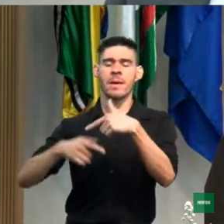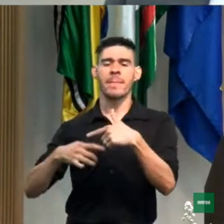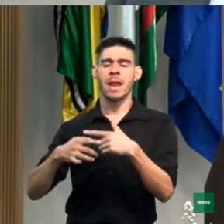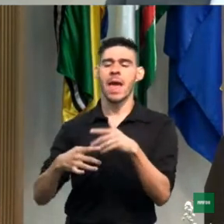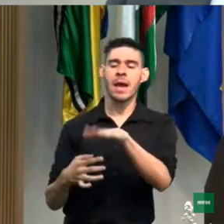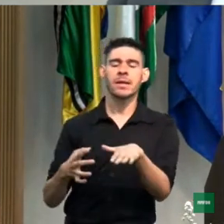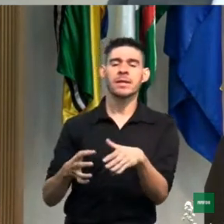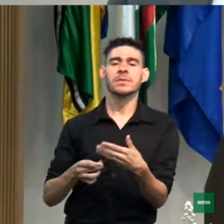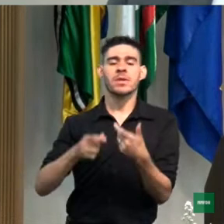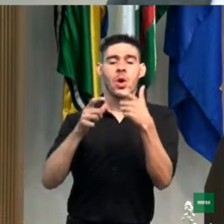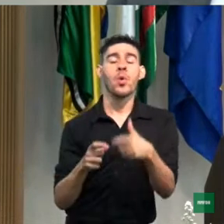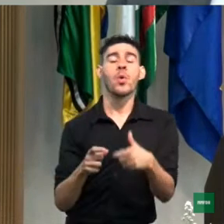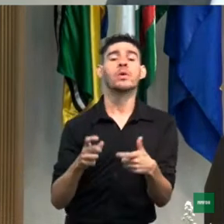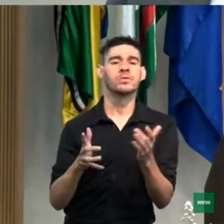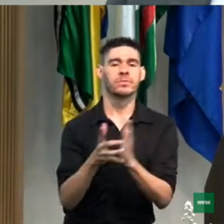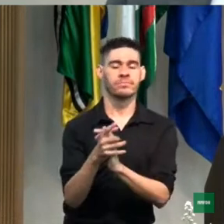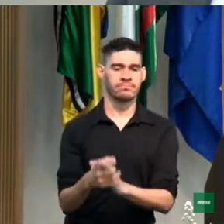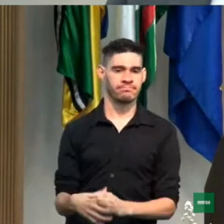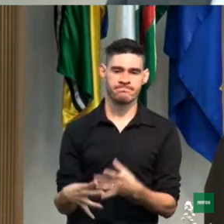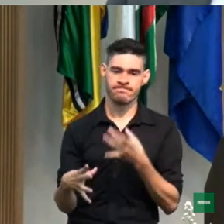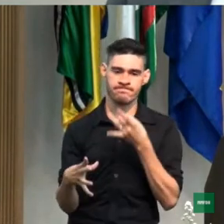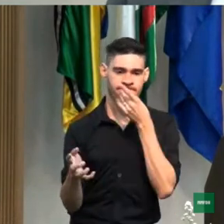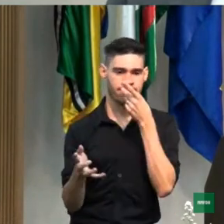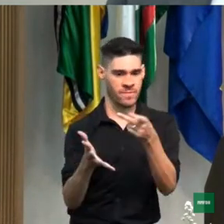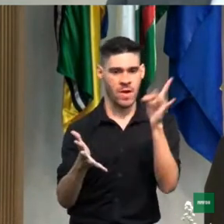oficialmente, mas uma mãe me disse no ouvido.